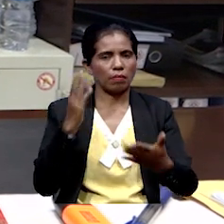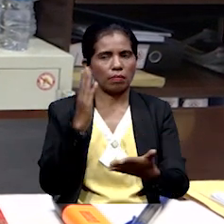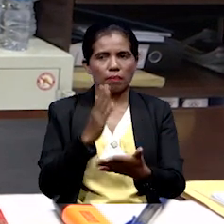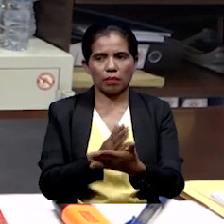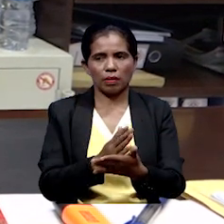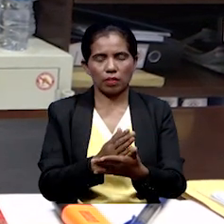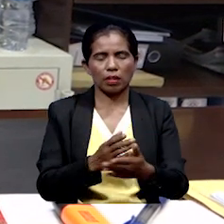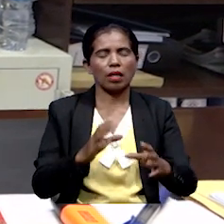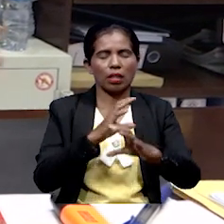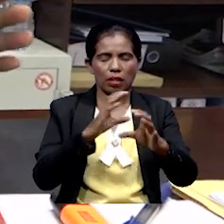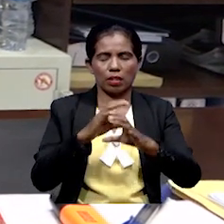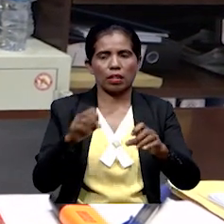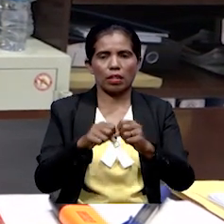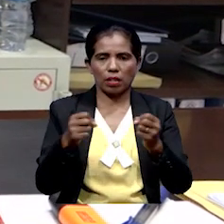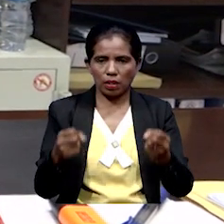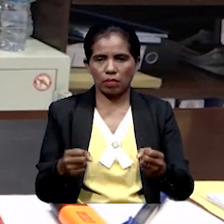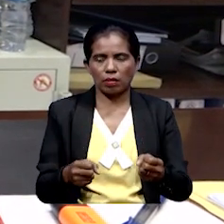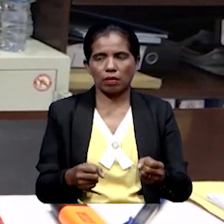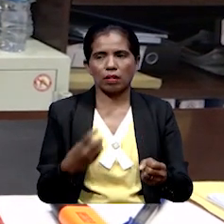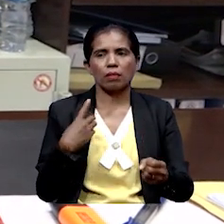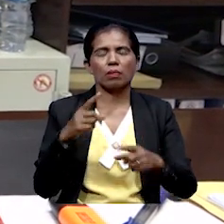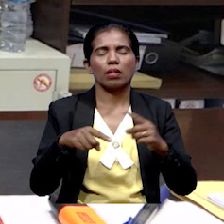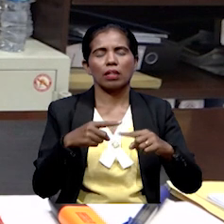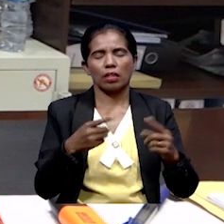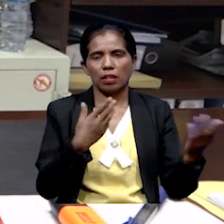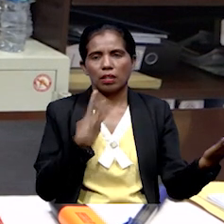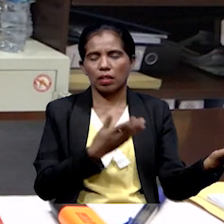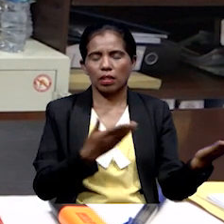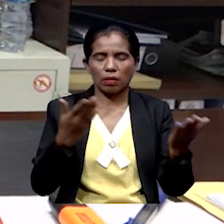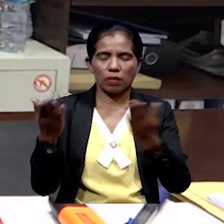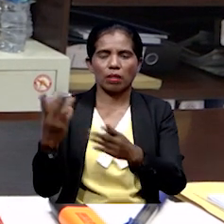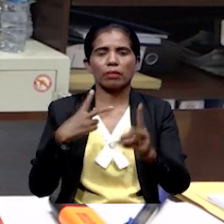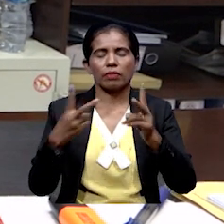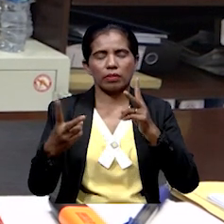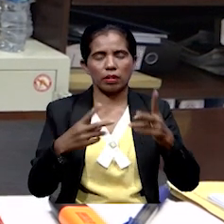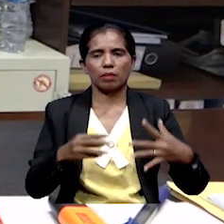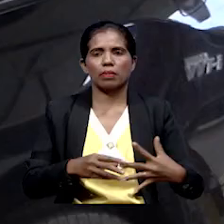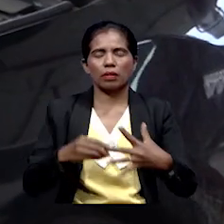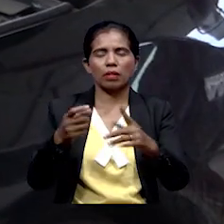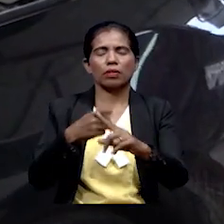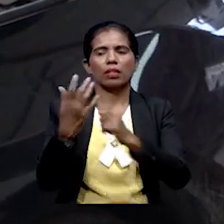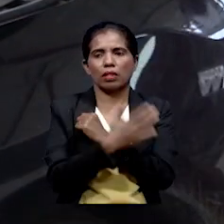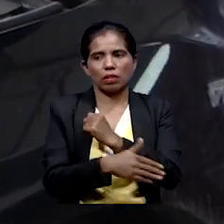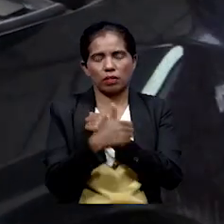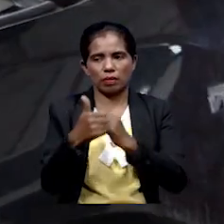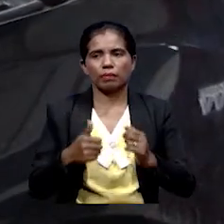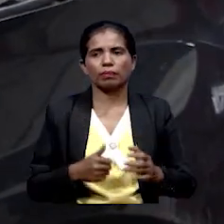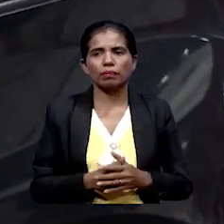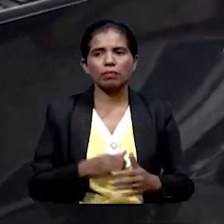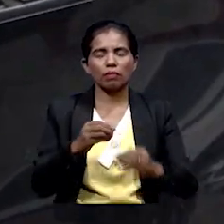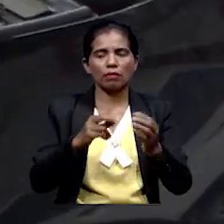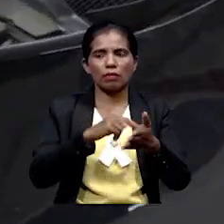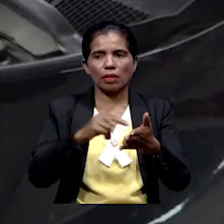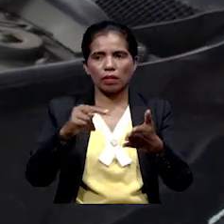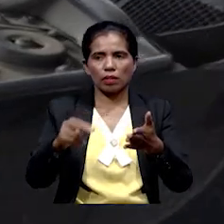manina condições rasi kwa hira ita tula itania baina ka especial sira husi railor mai be kona ba numero